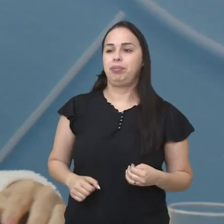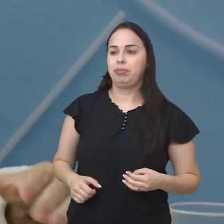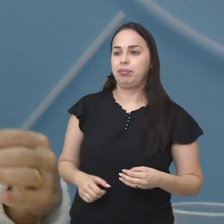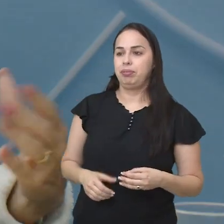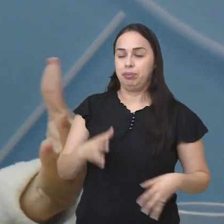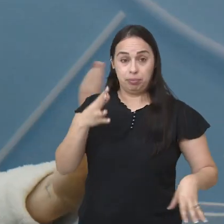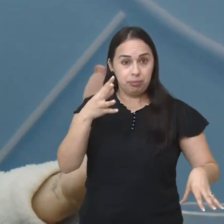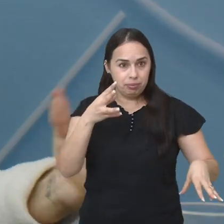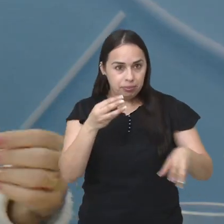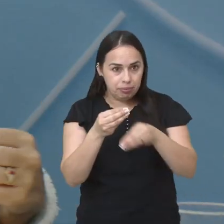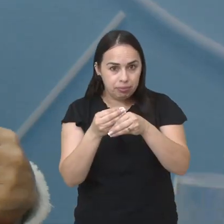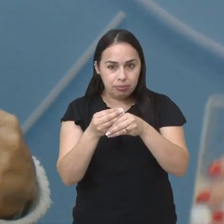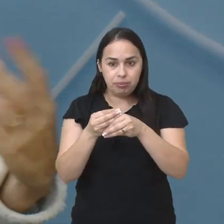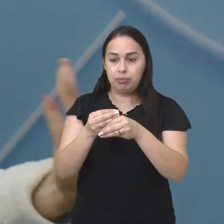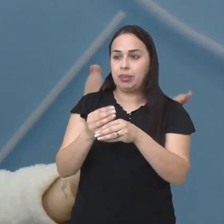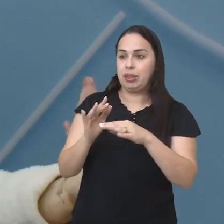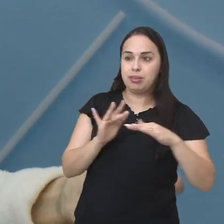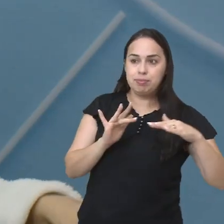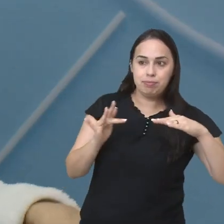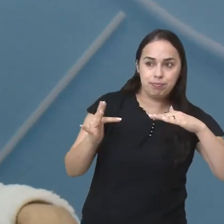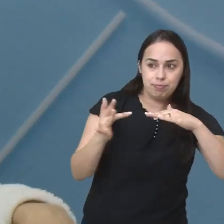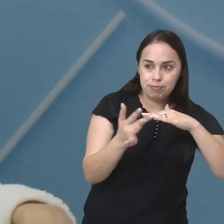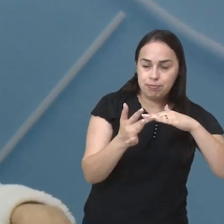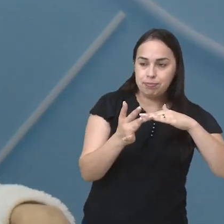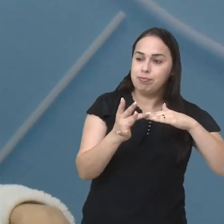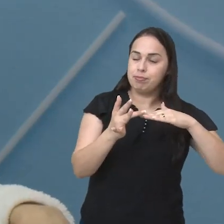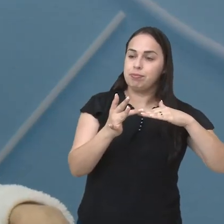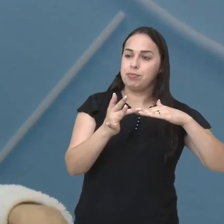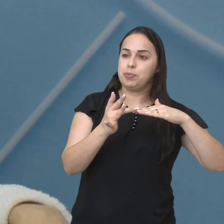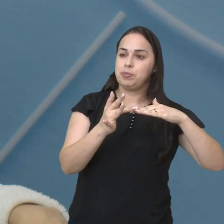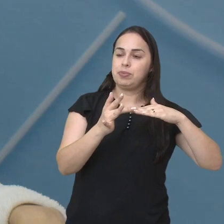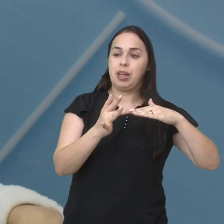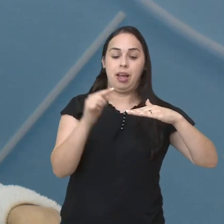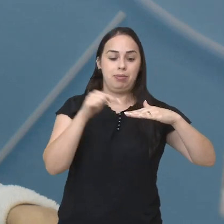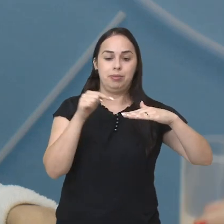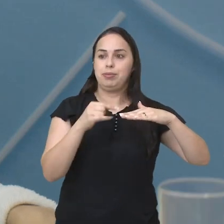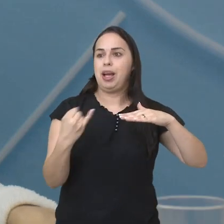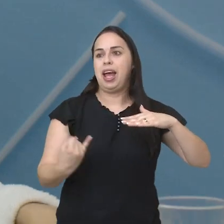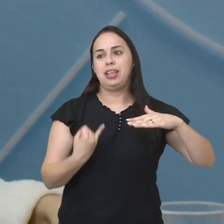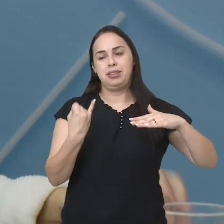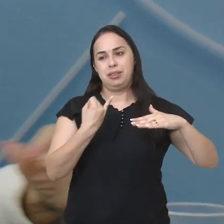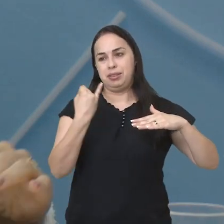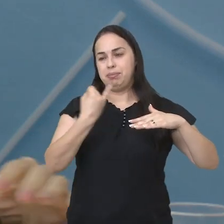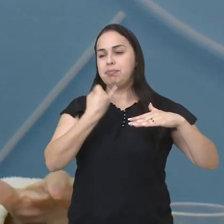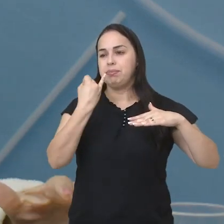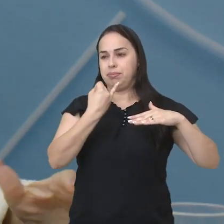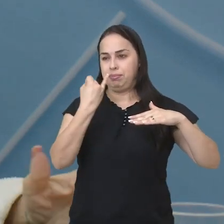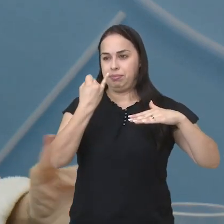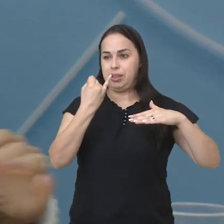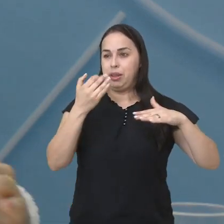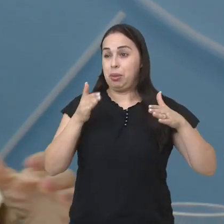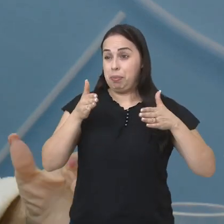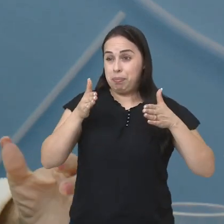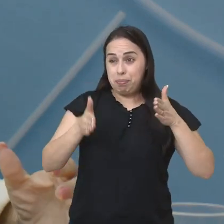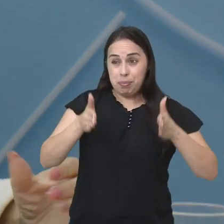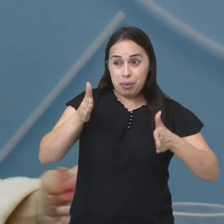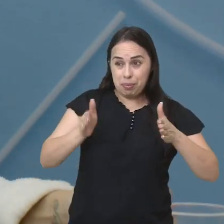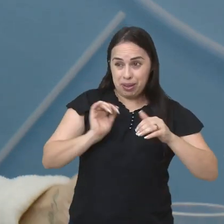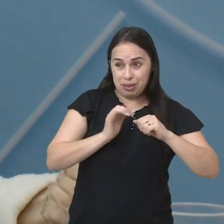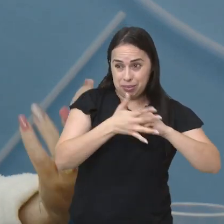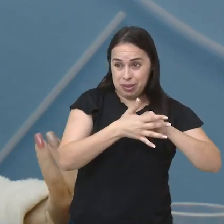a rede, né, a rede social, né, a mídia social, ela foi de extrema importância nessa época, nessa